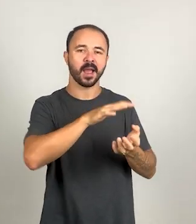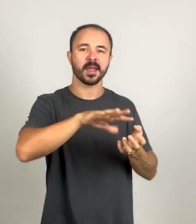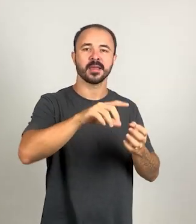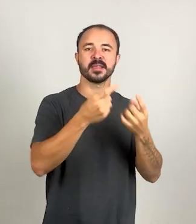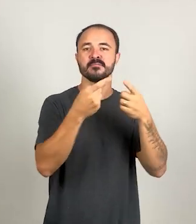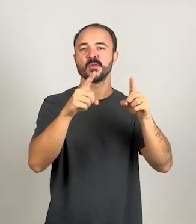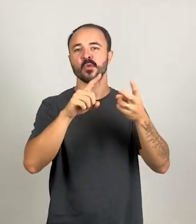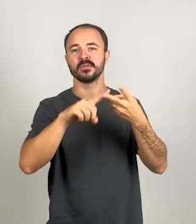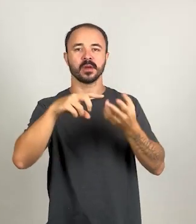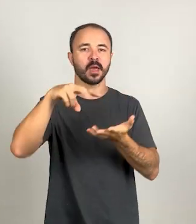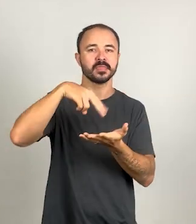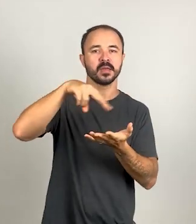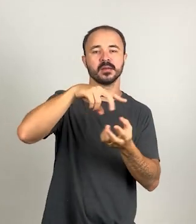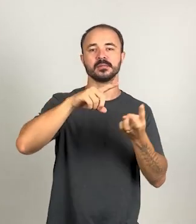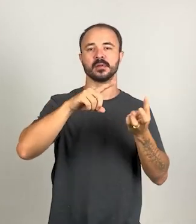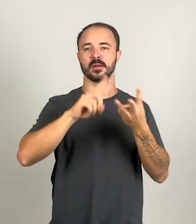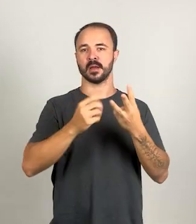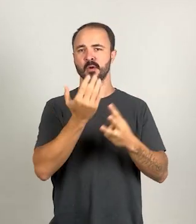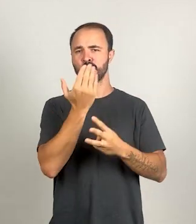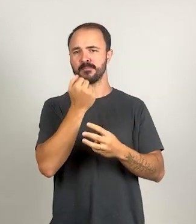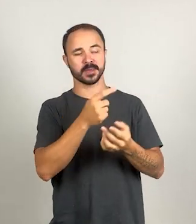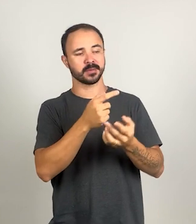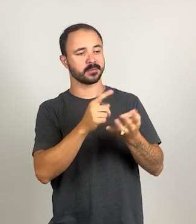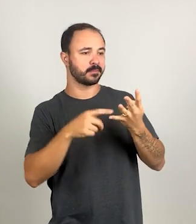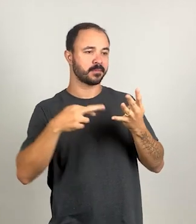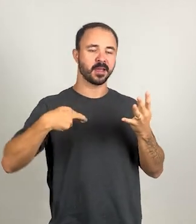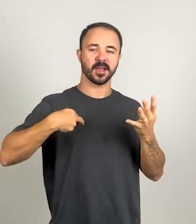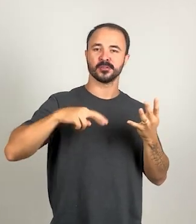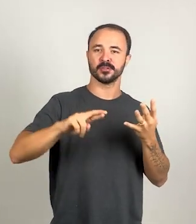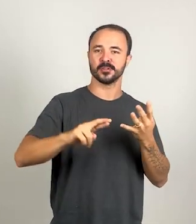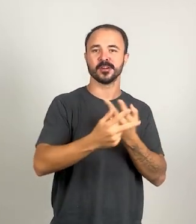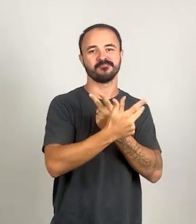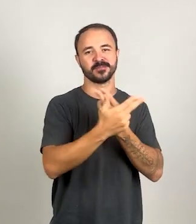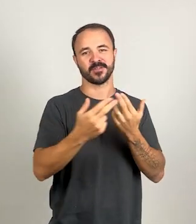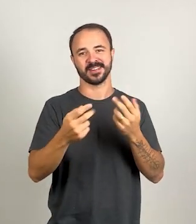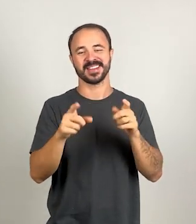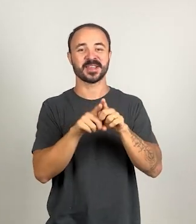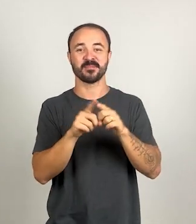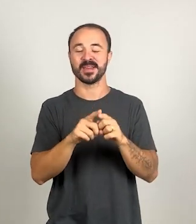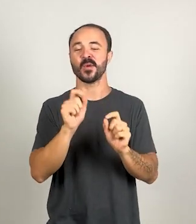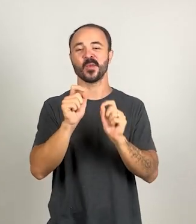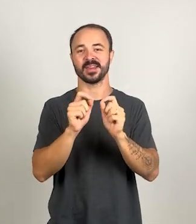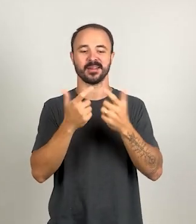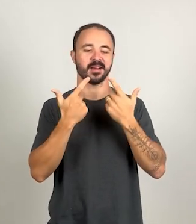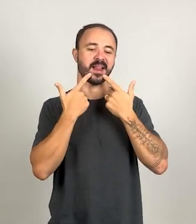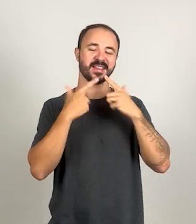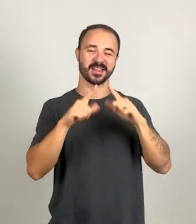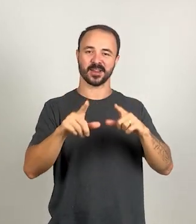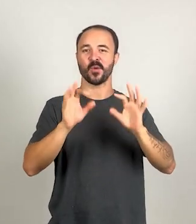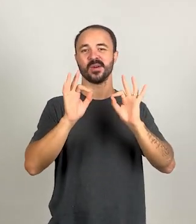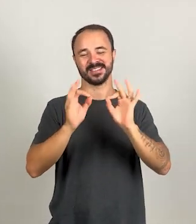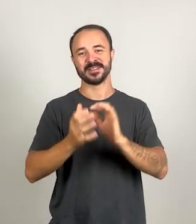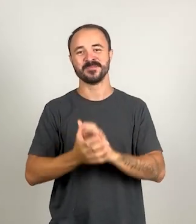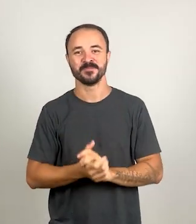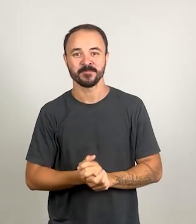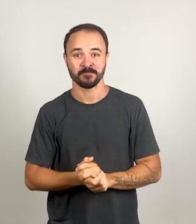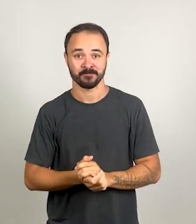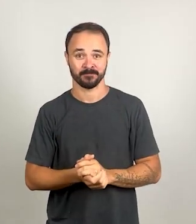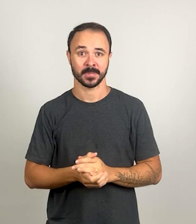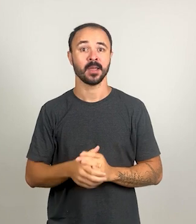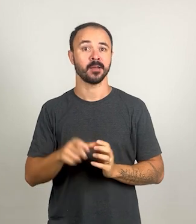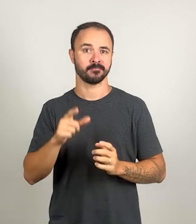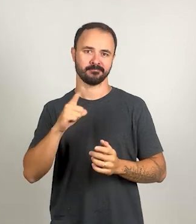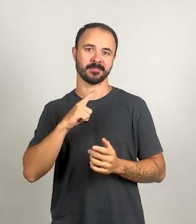música a dança a culinária religião e claro a nossa linguagem além do português